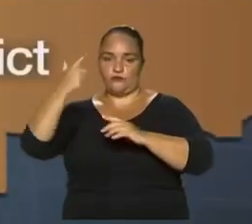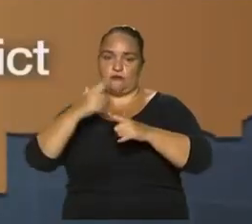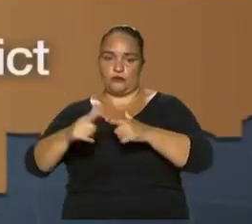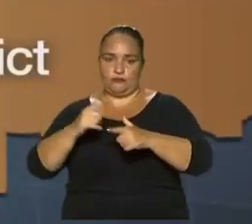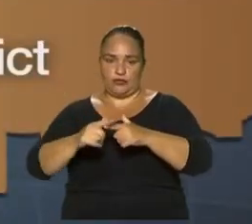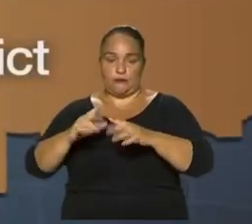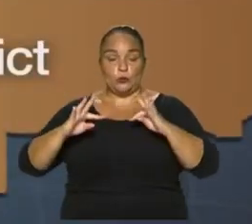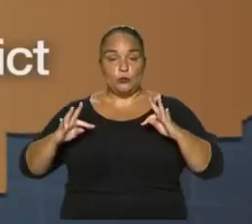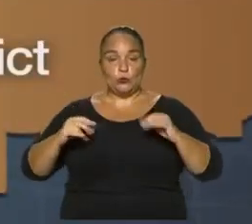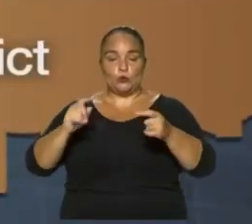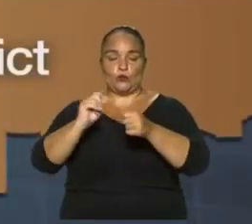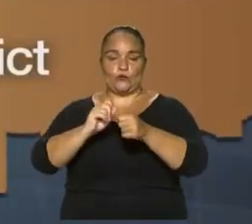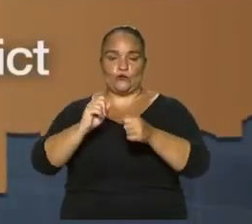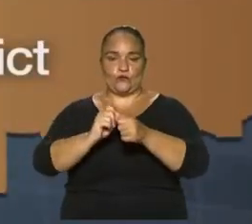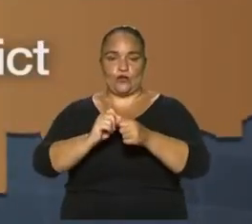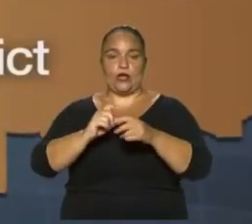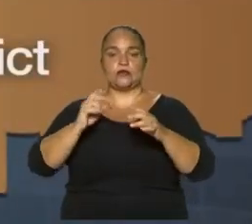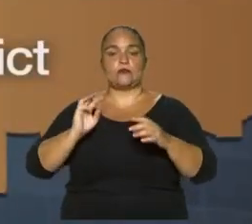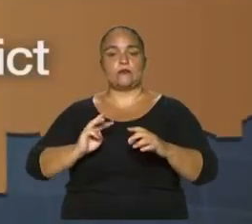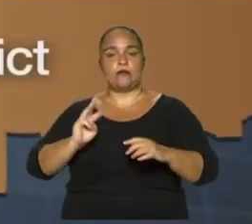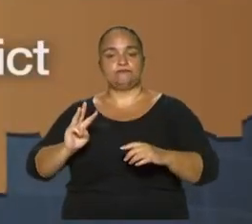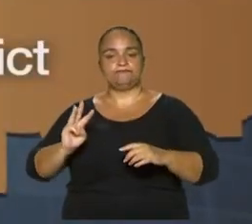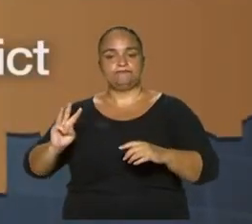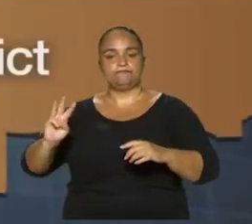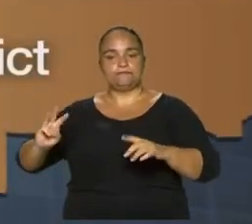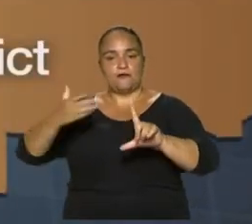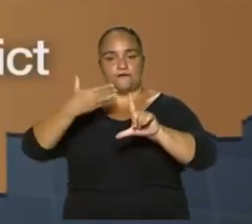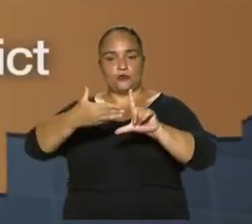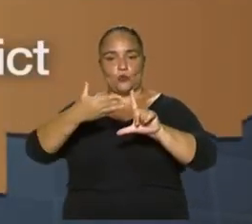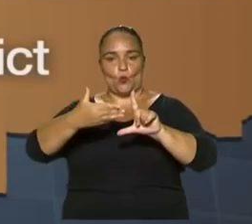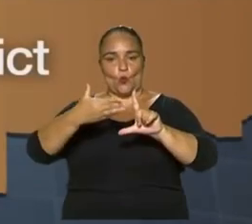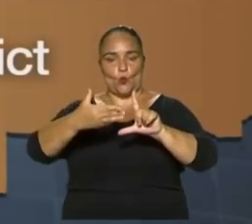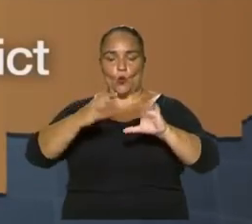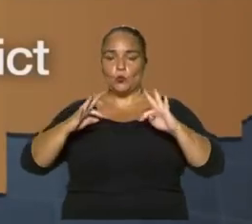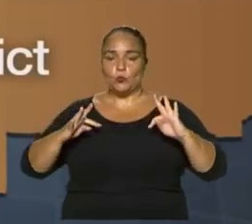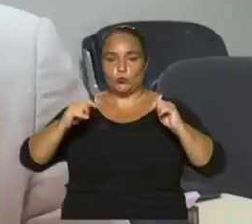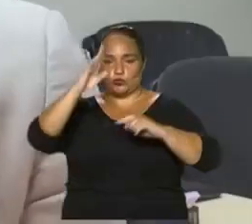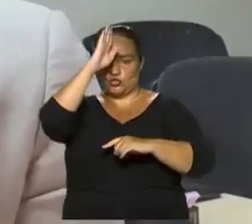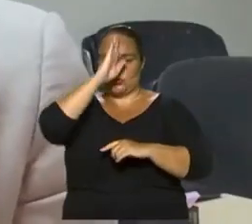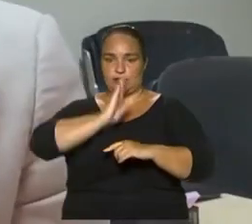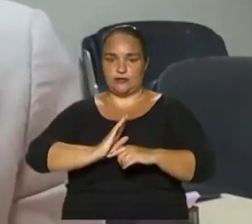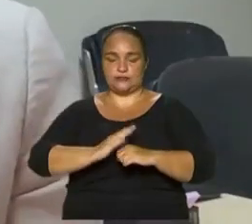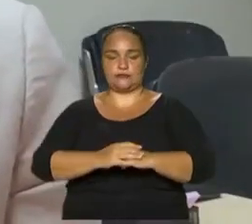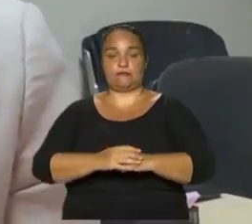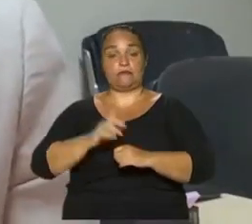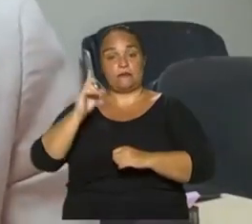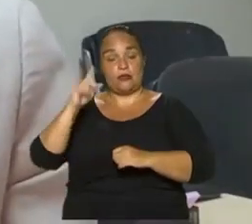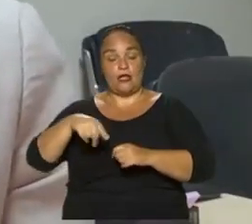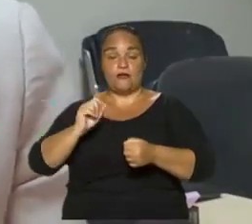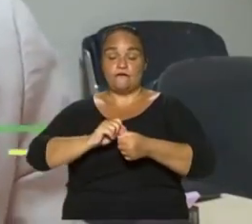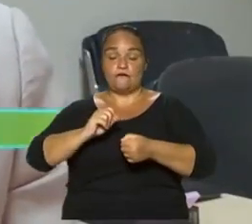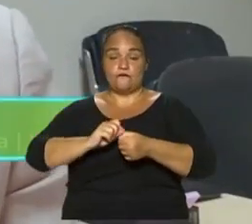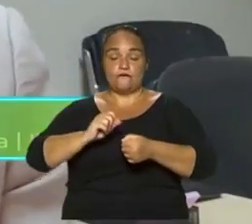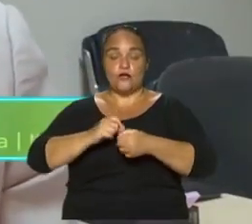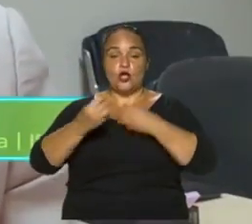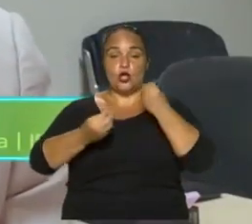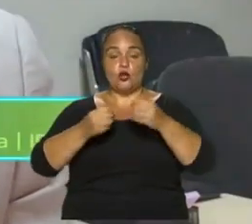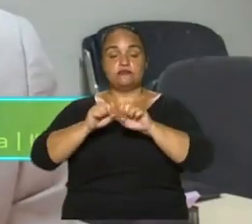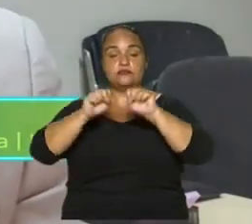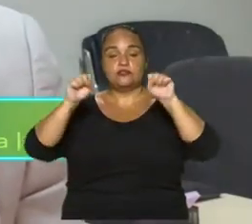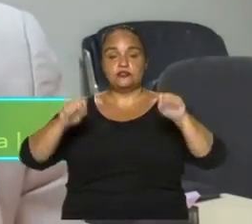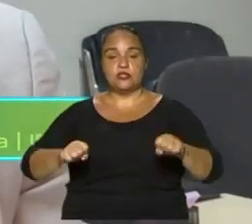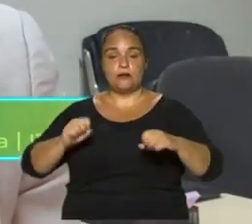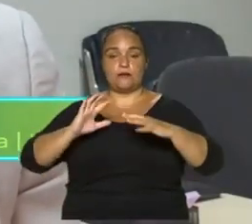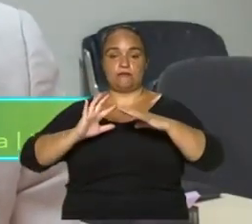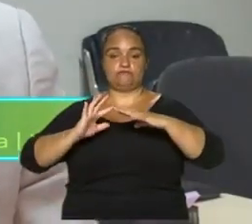isso feito por meio de uma plataforma virtual e totalmente de graça. Isso é feito por meio de um sistema em